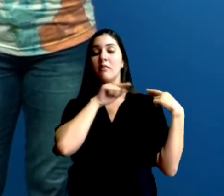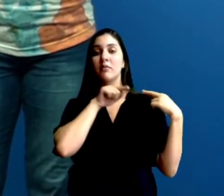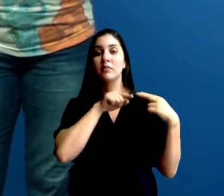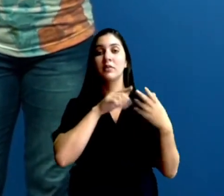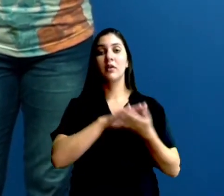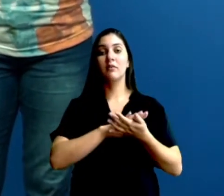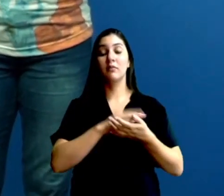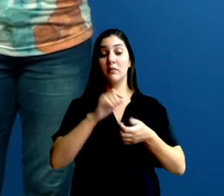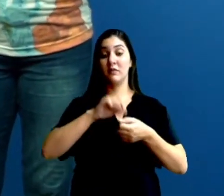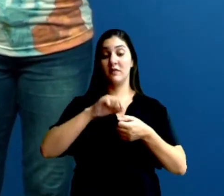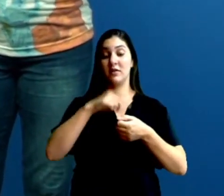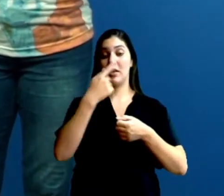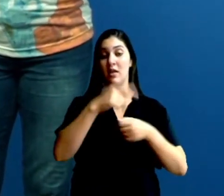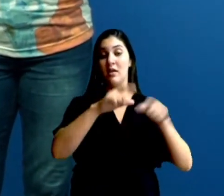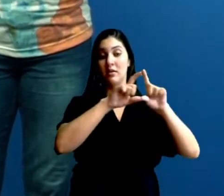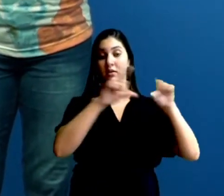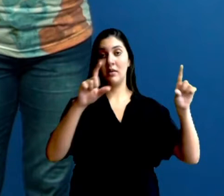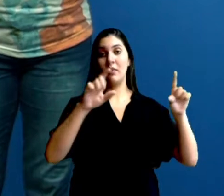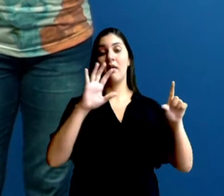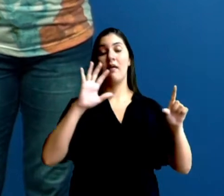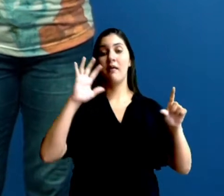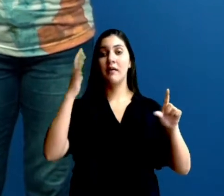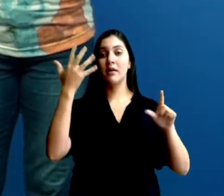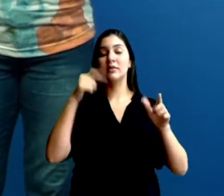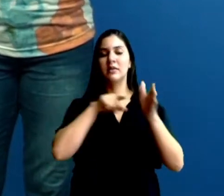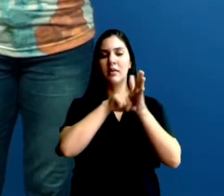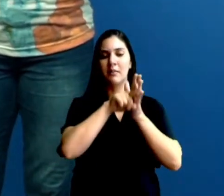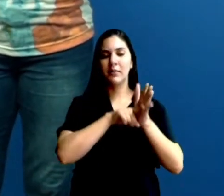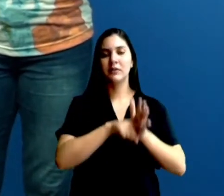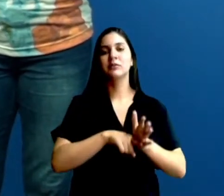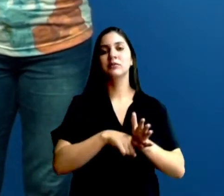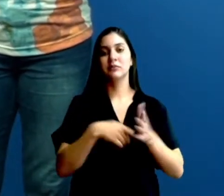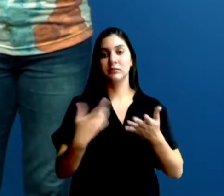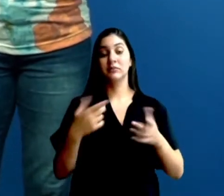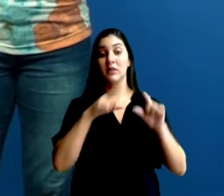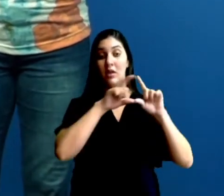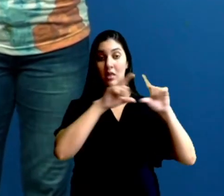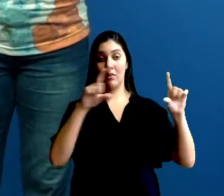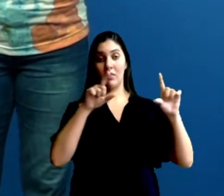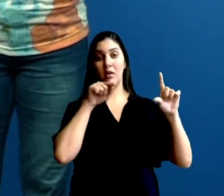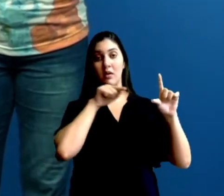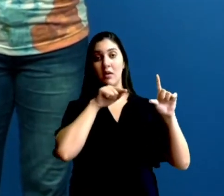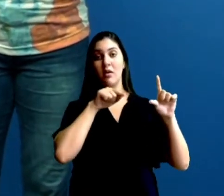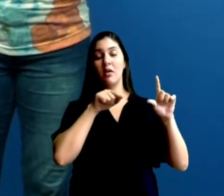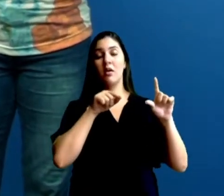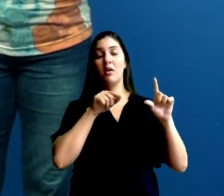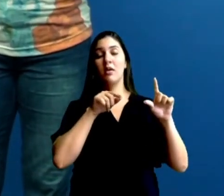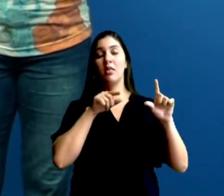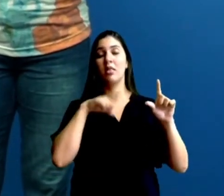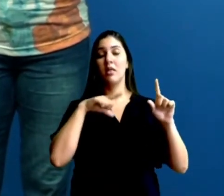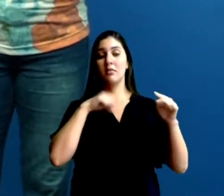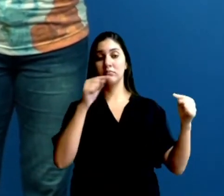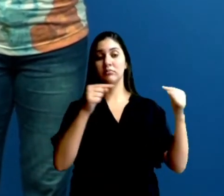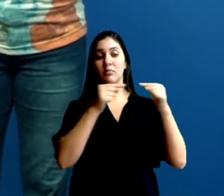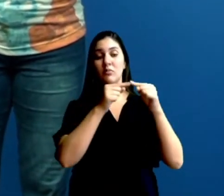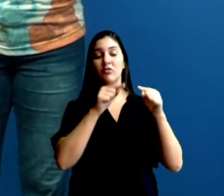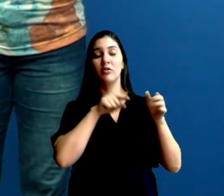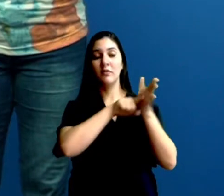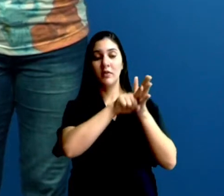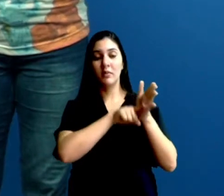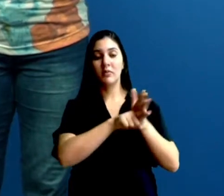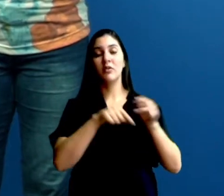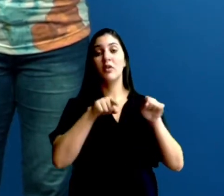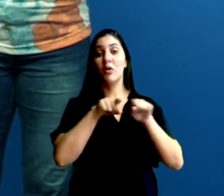por fazer aquela tabela, por realizar aquela pesquisa. Então, a tabela ela é a finalização de uma pesquisa, né? O